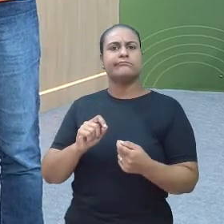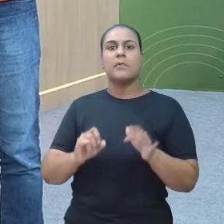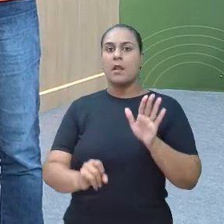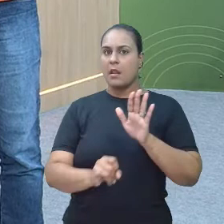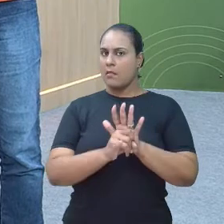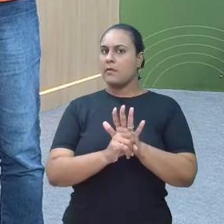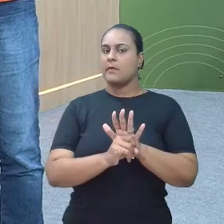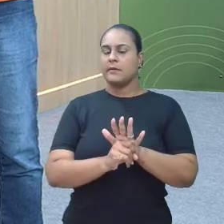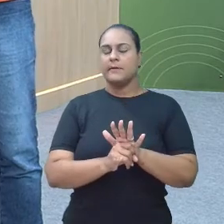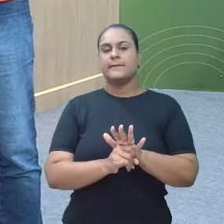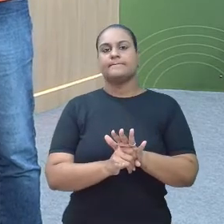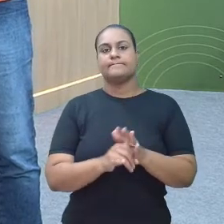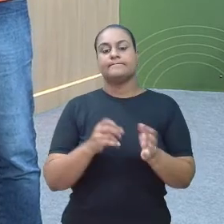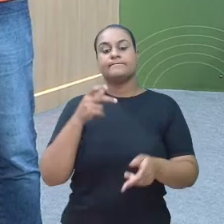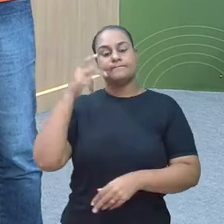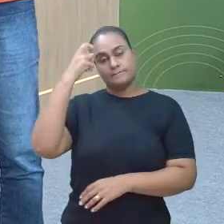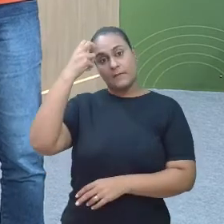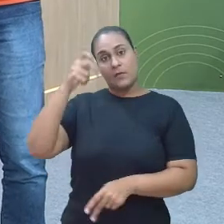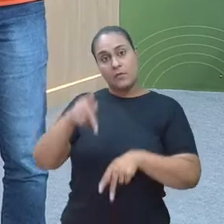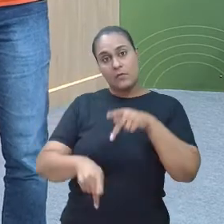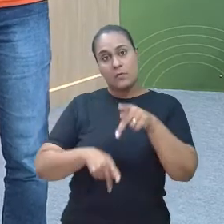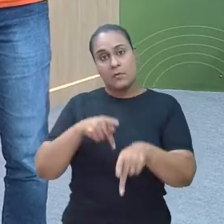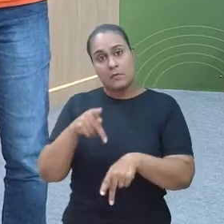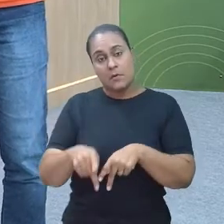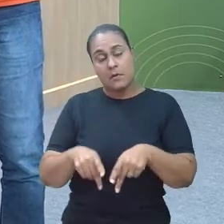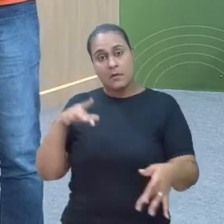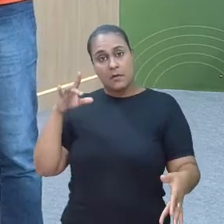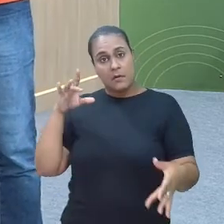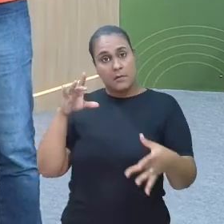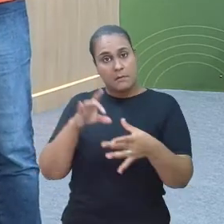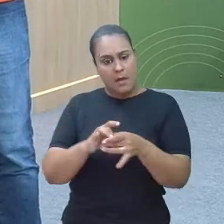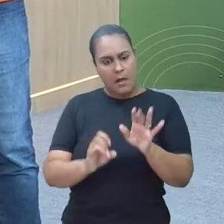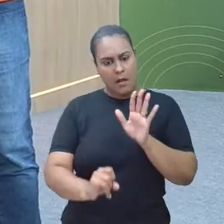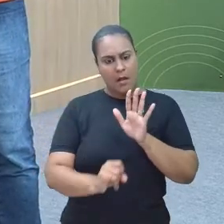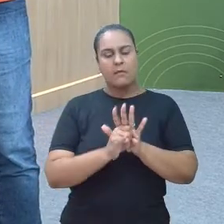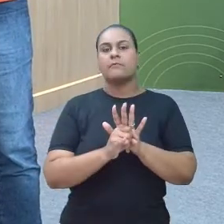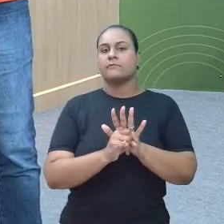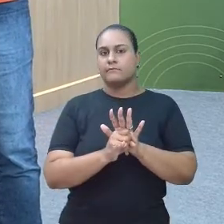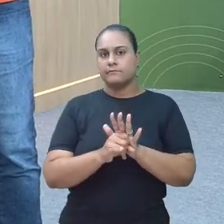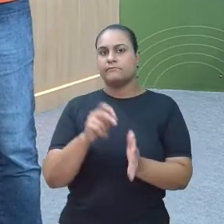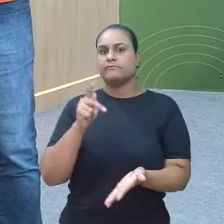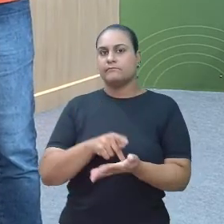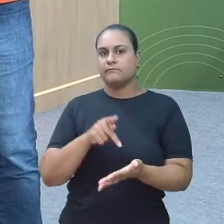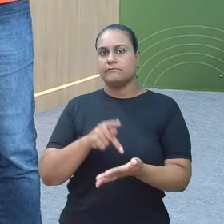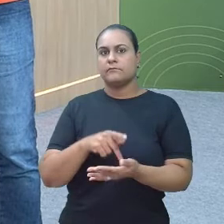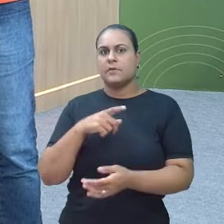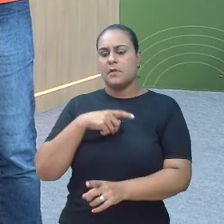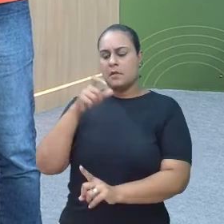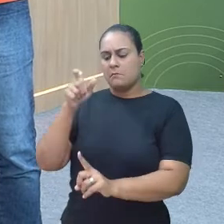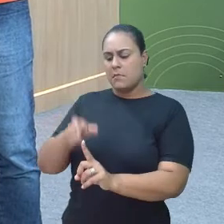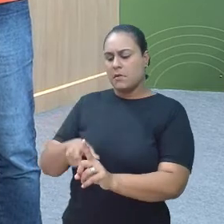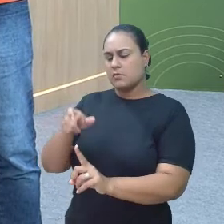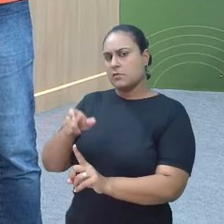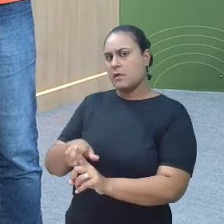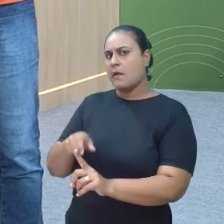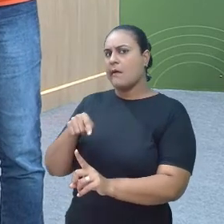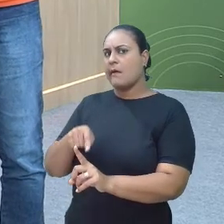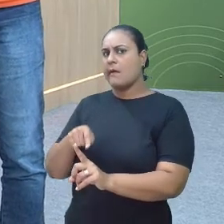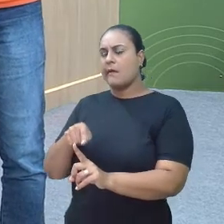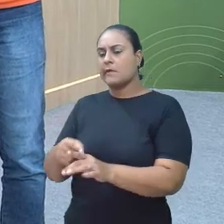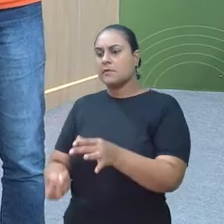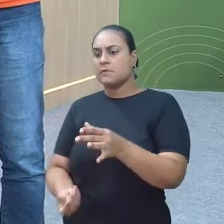identidade. E aí, a cultura popular, ela está totalmente ligada a essa identidade. Então, a gente tem personagens que são construídos aqui na nossa